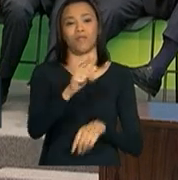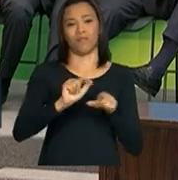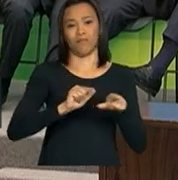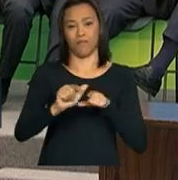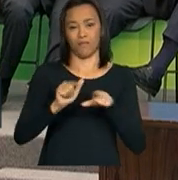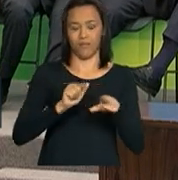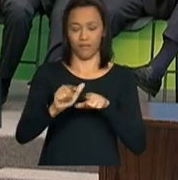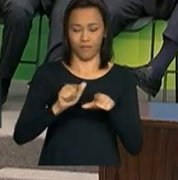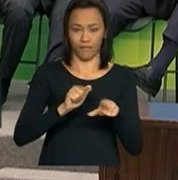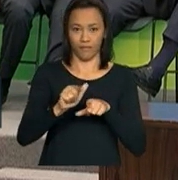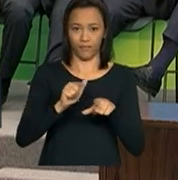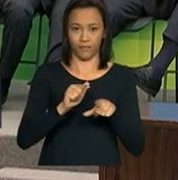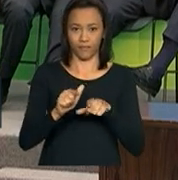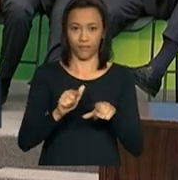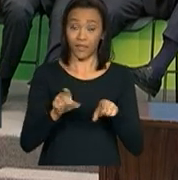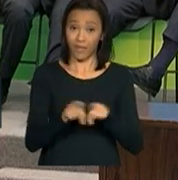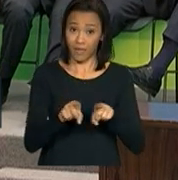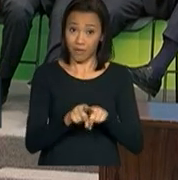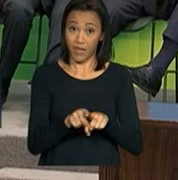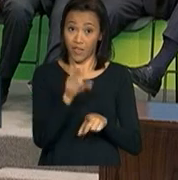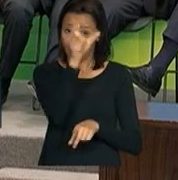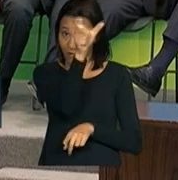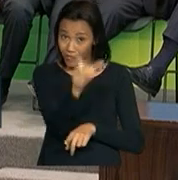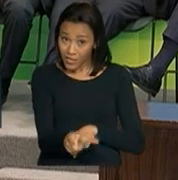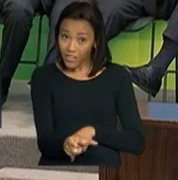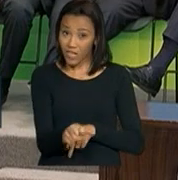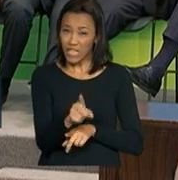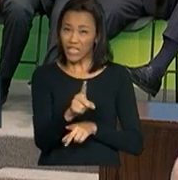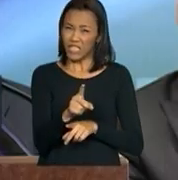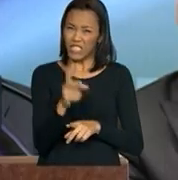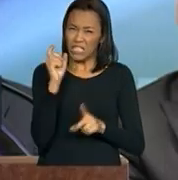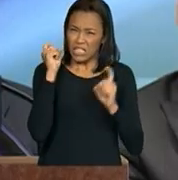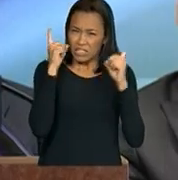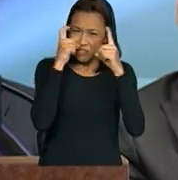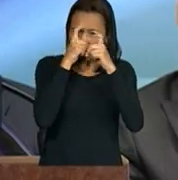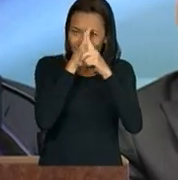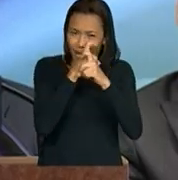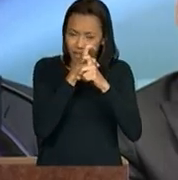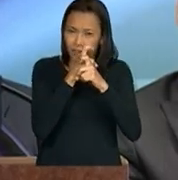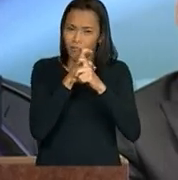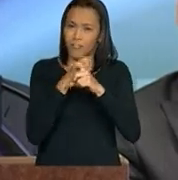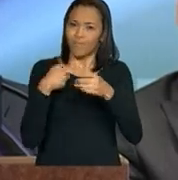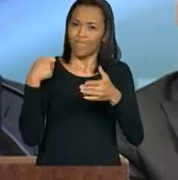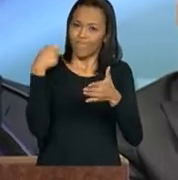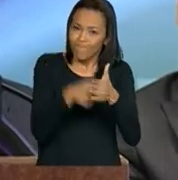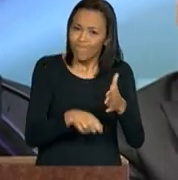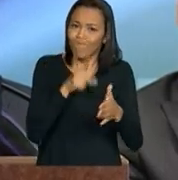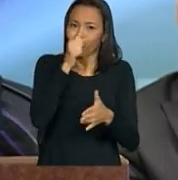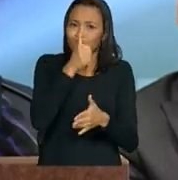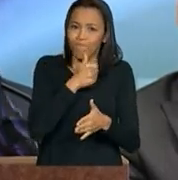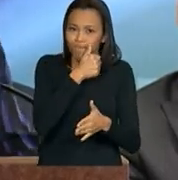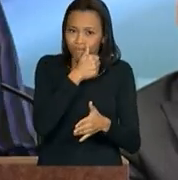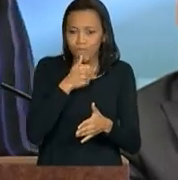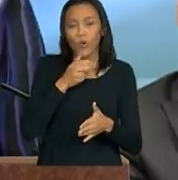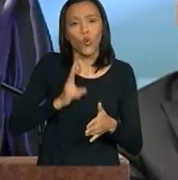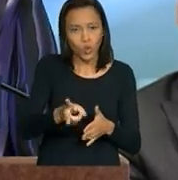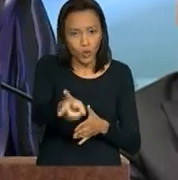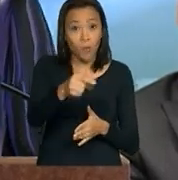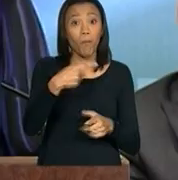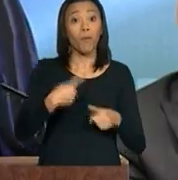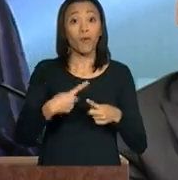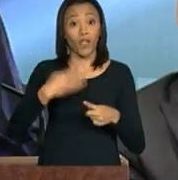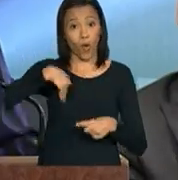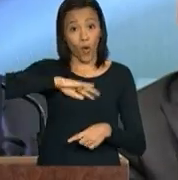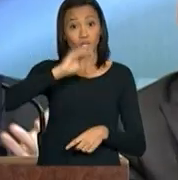e Mendes resista às dificuldades porque nós e o Brasil precisamos de